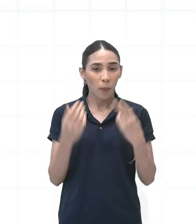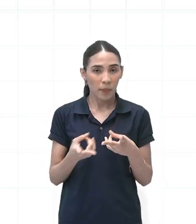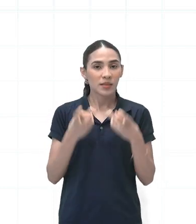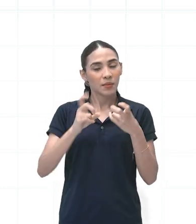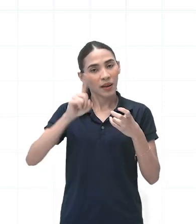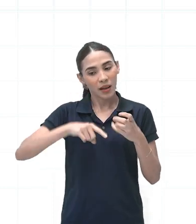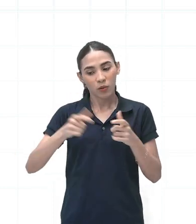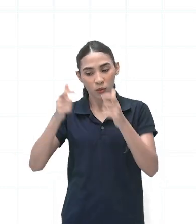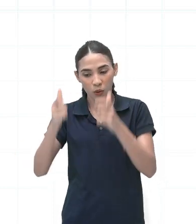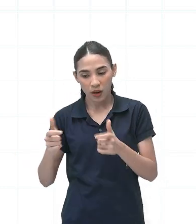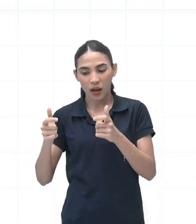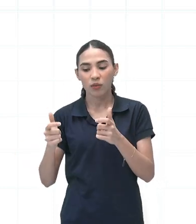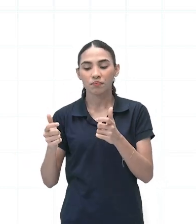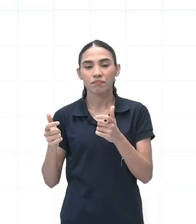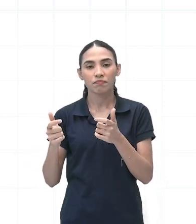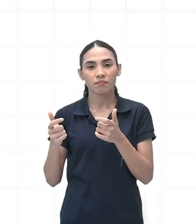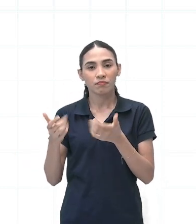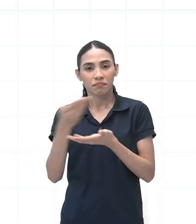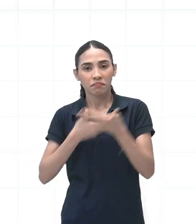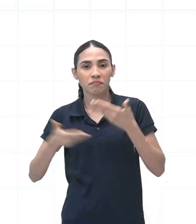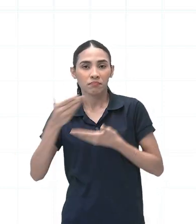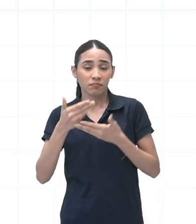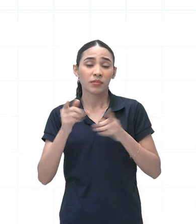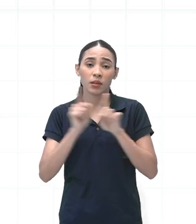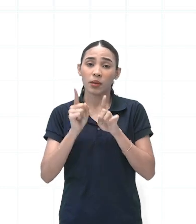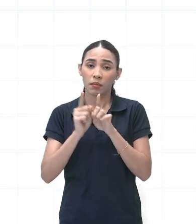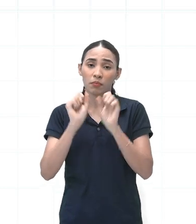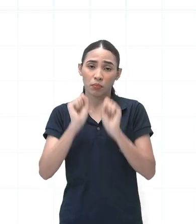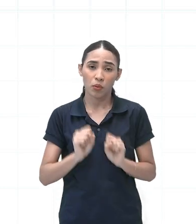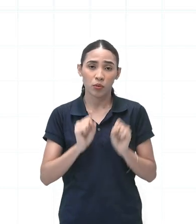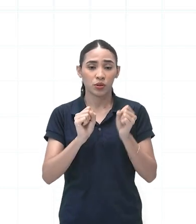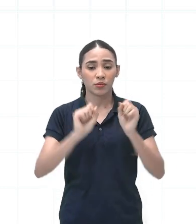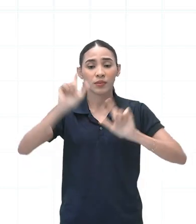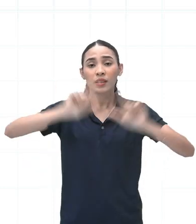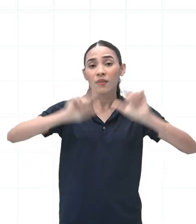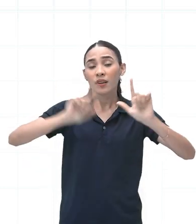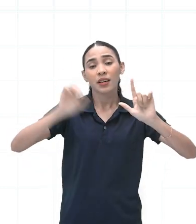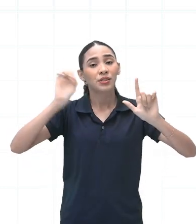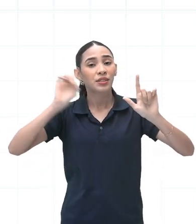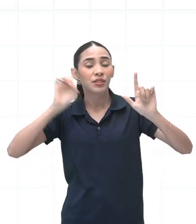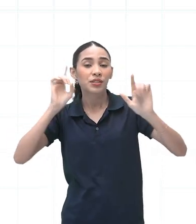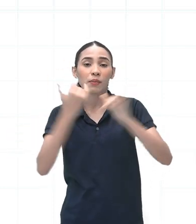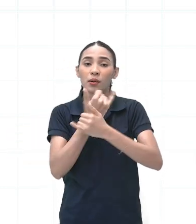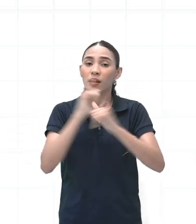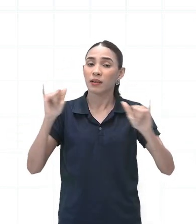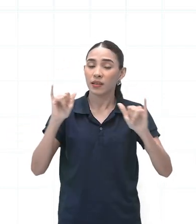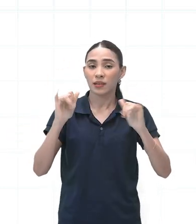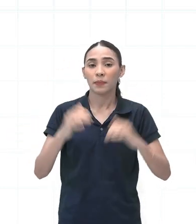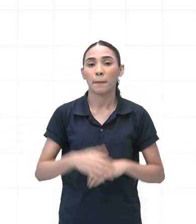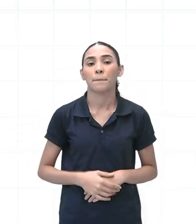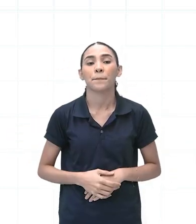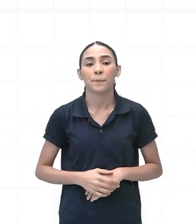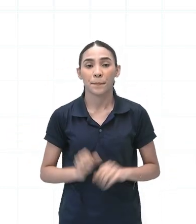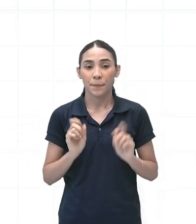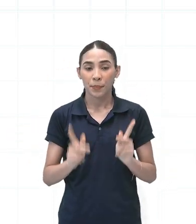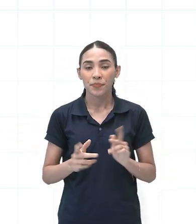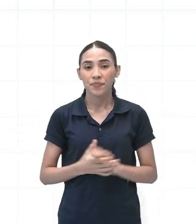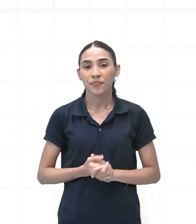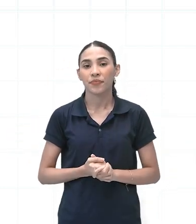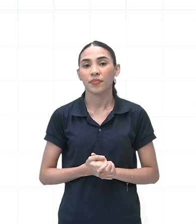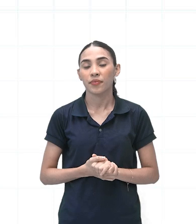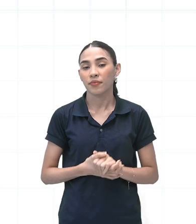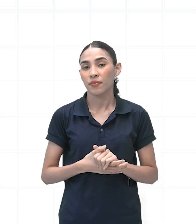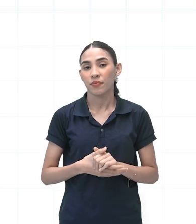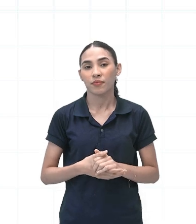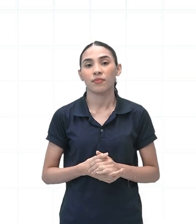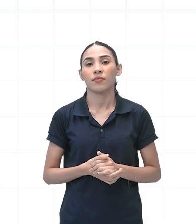esse é o ambiente em que ele circula e pode aparecer na TV aberta, no dia a dia, nas propagandas, nos comerciais, certo? De